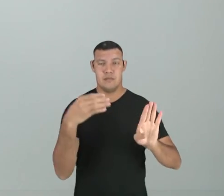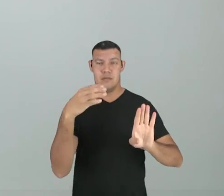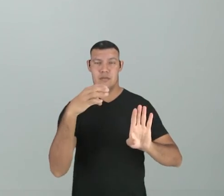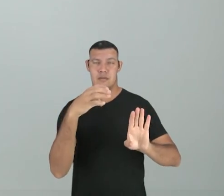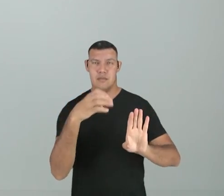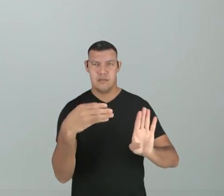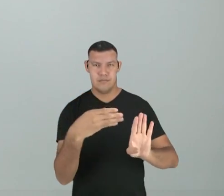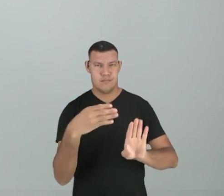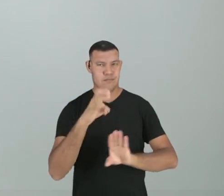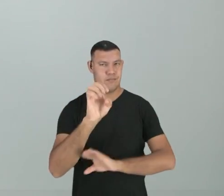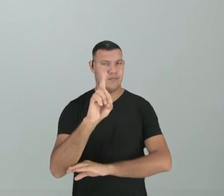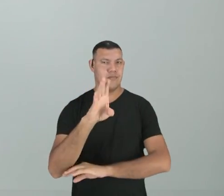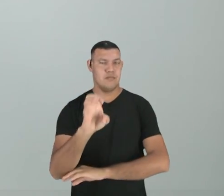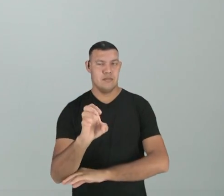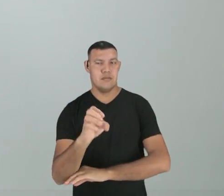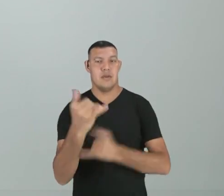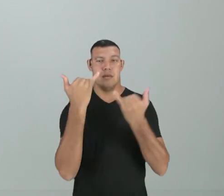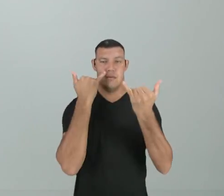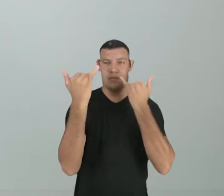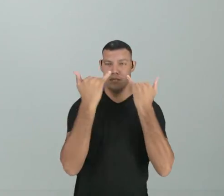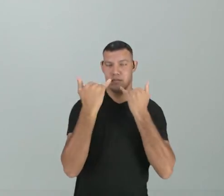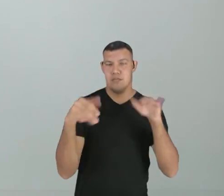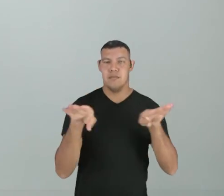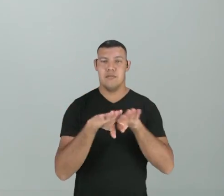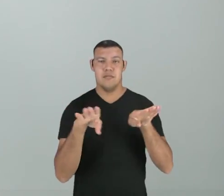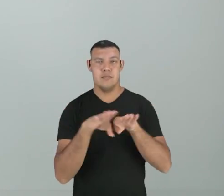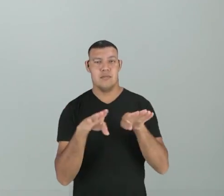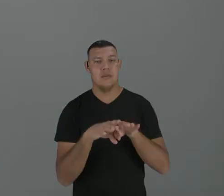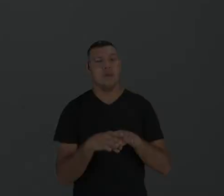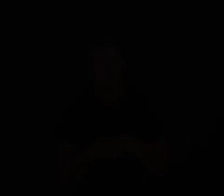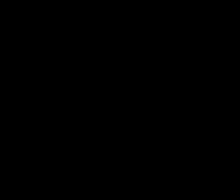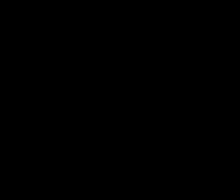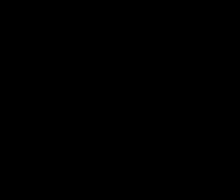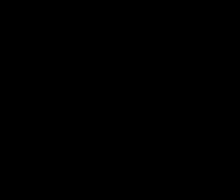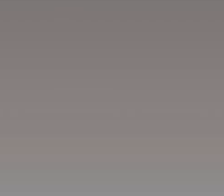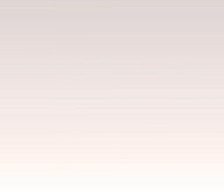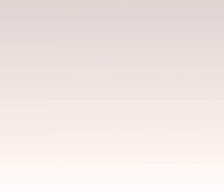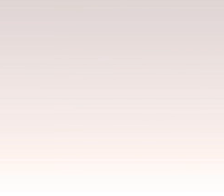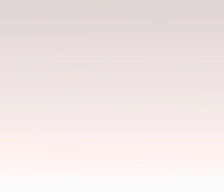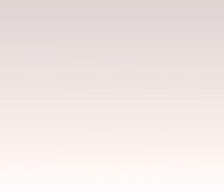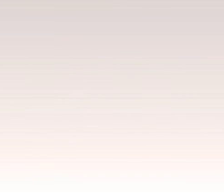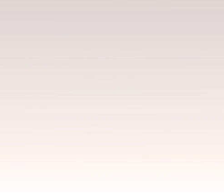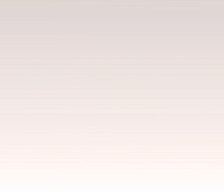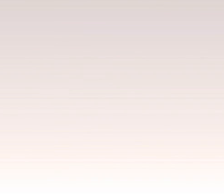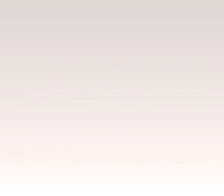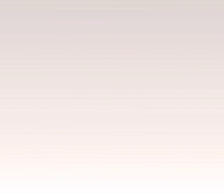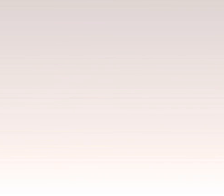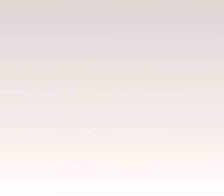informações e mais aulas. Beijos da Barbie!